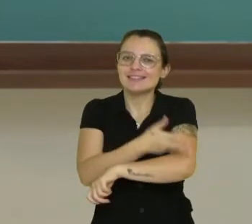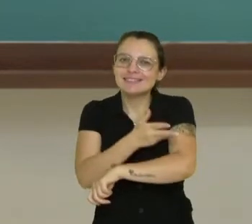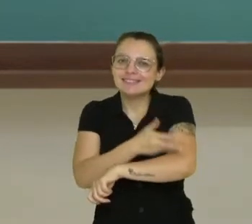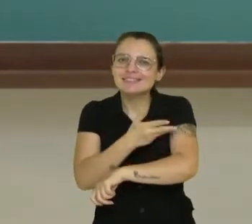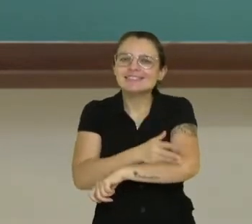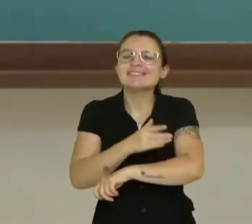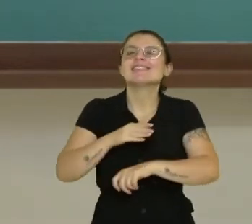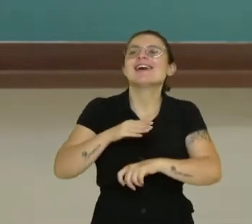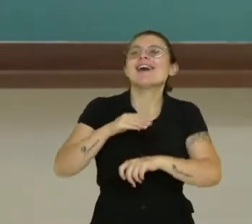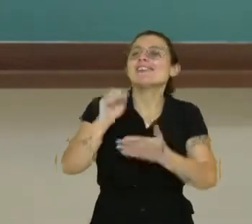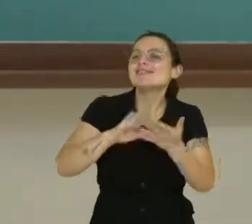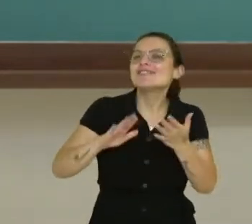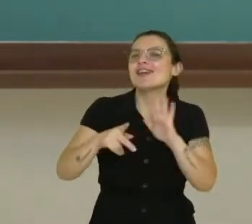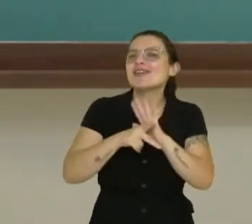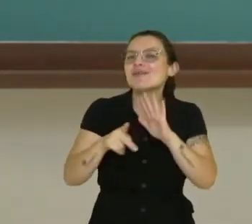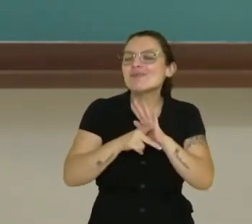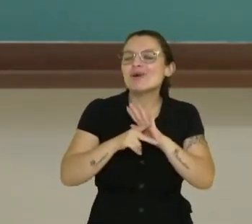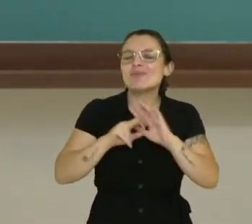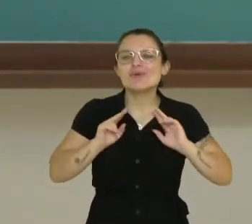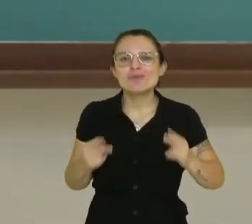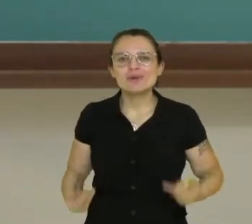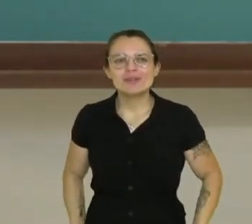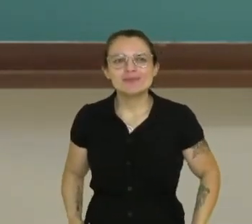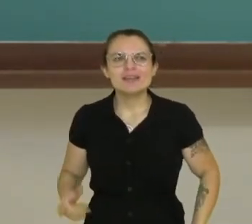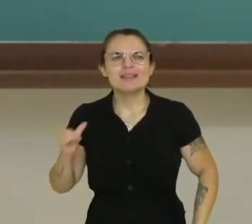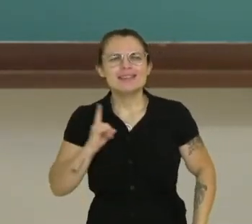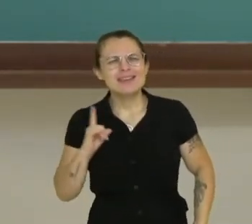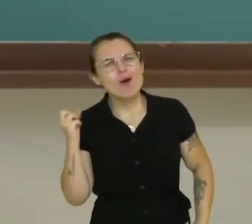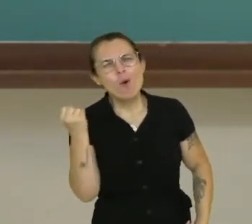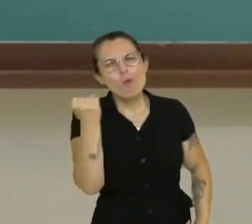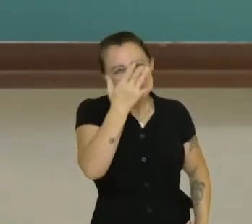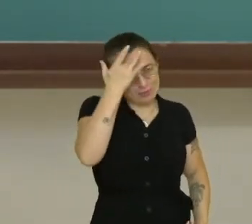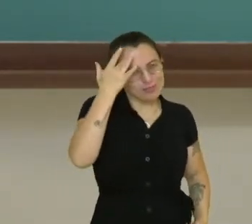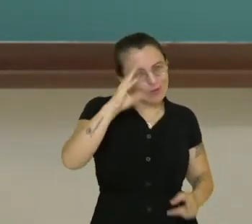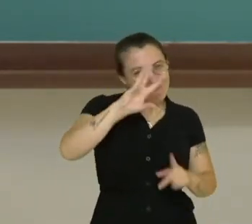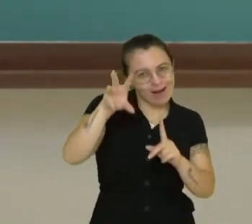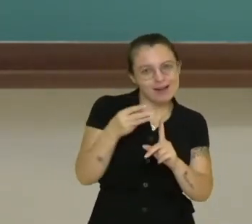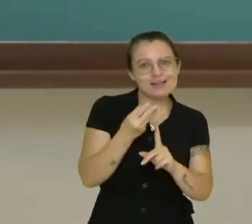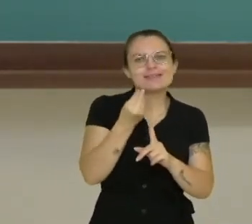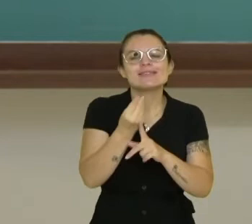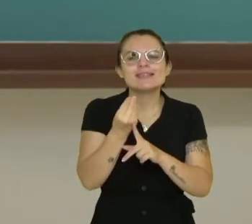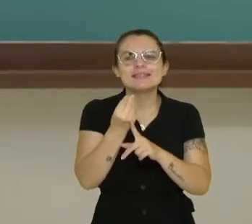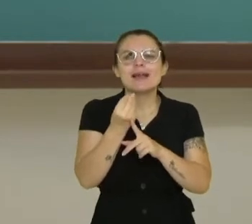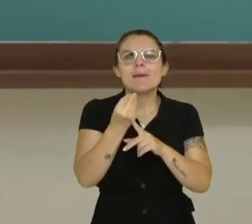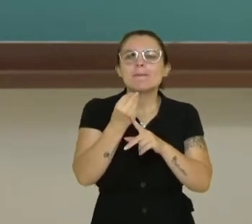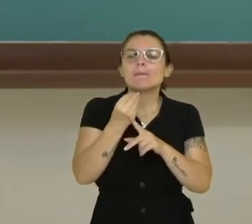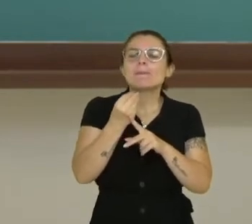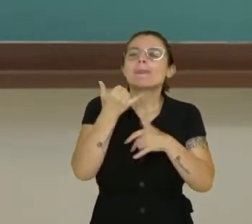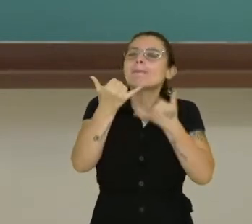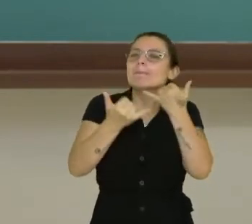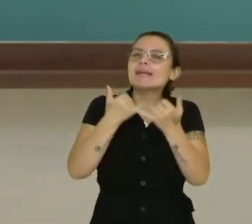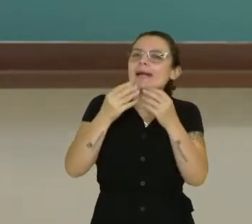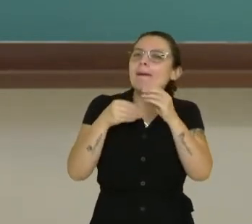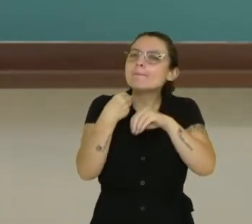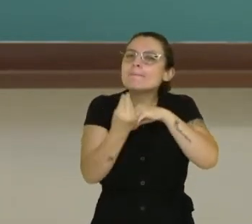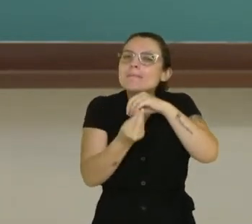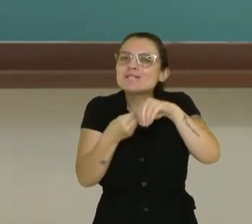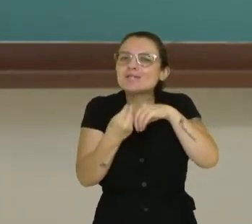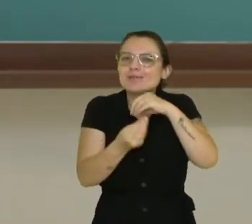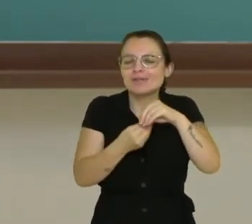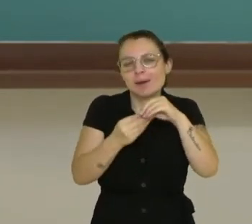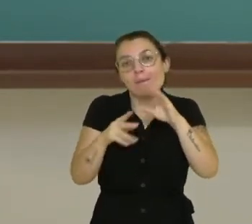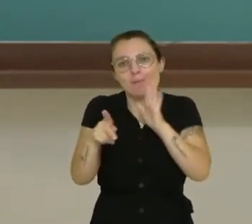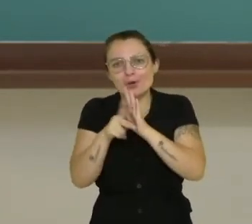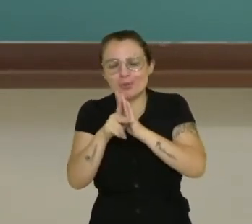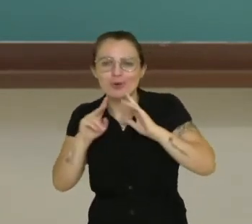que se dedicam a brincar com a mistura desses tipos de sons, os sons produzidos pela atividade humana e os sons